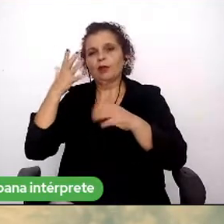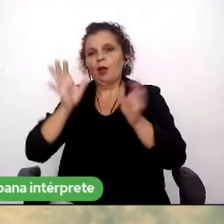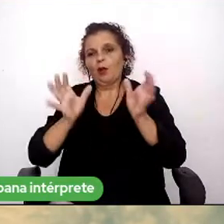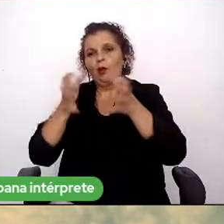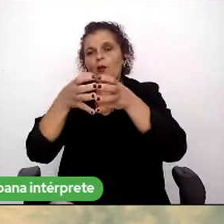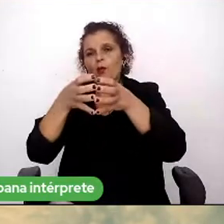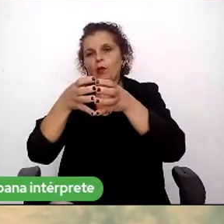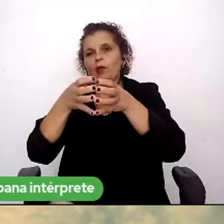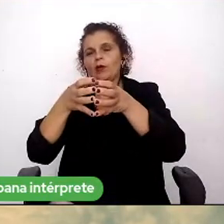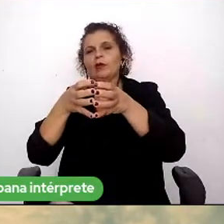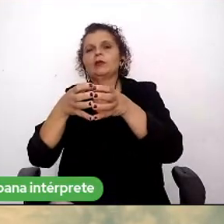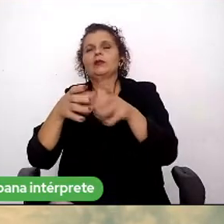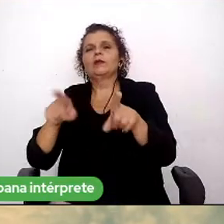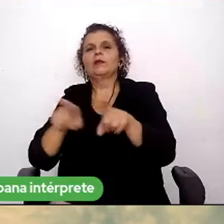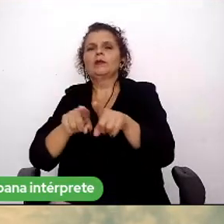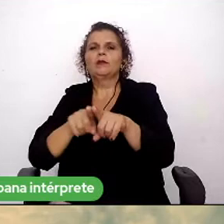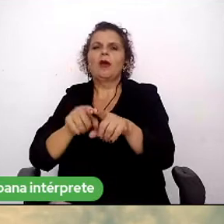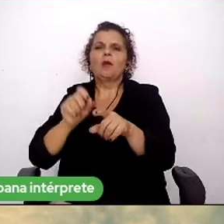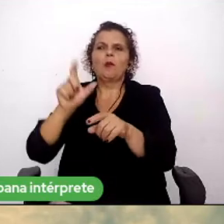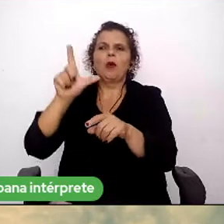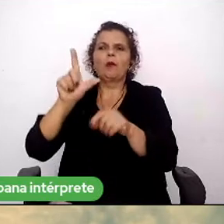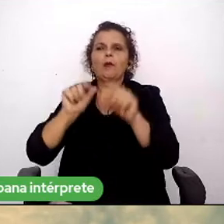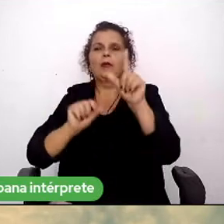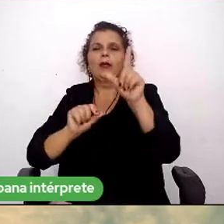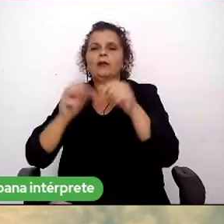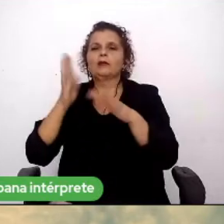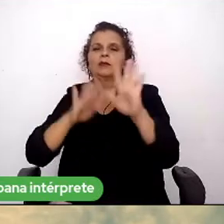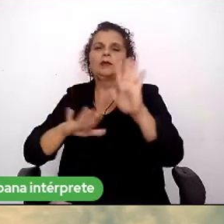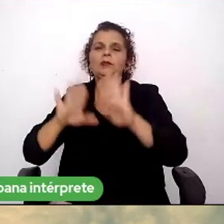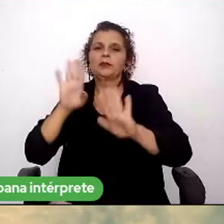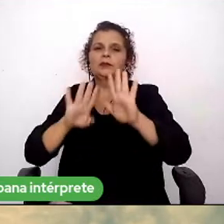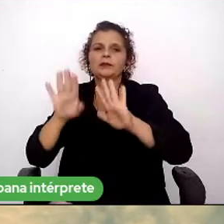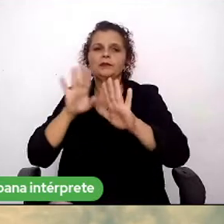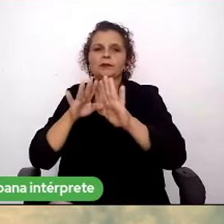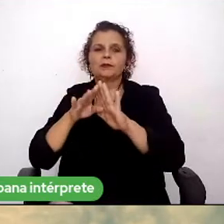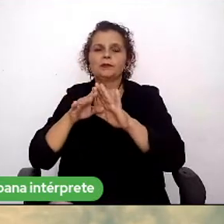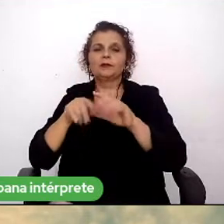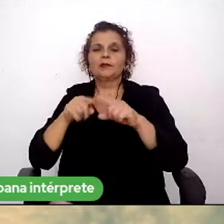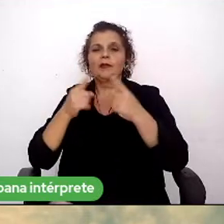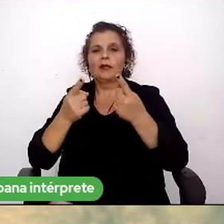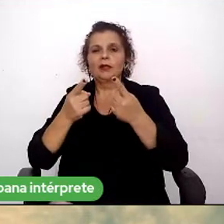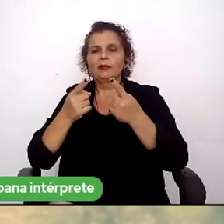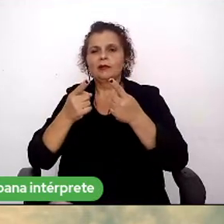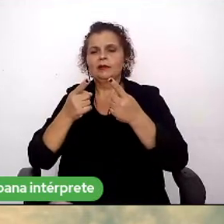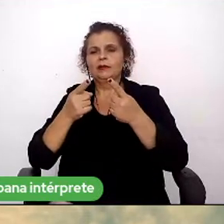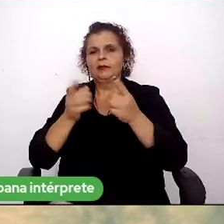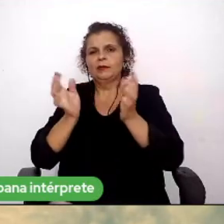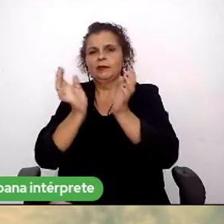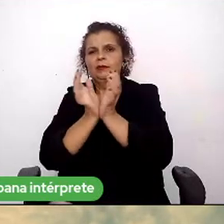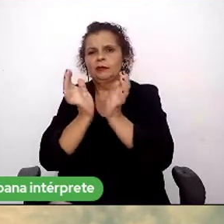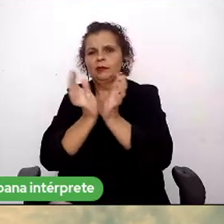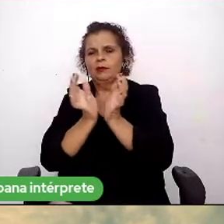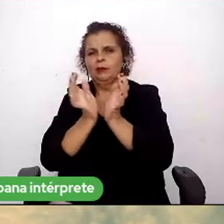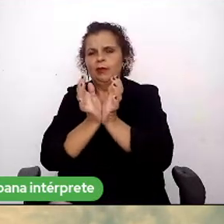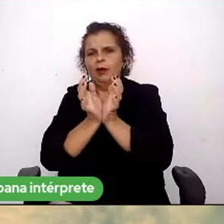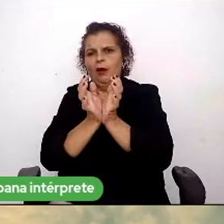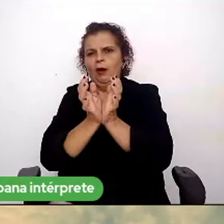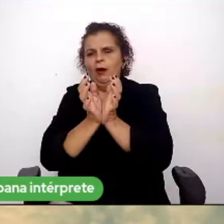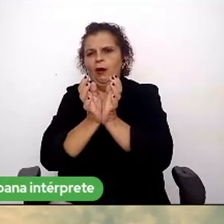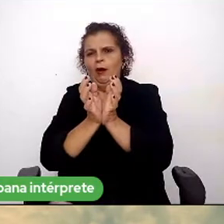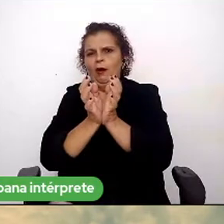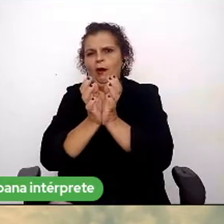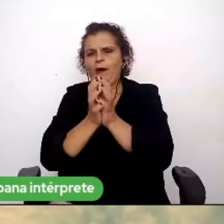alguns momentos, a gente pode ter um pouquinho mais de gente participando, mas quando a gente fala de equipe, a gente está falando disso,